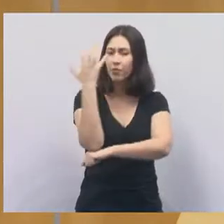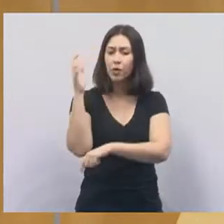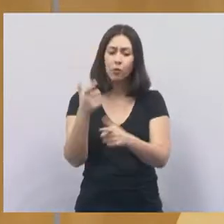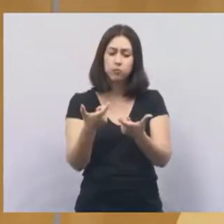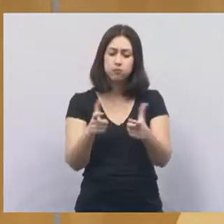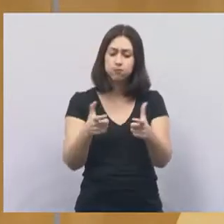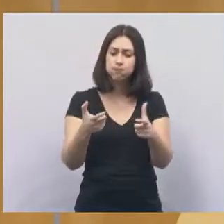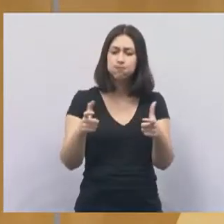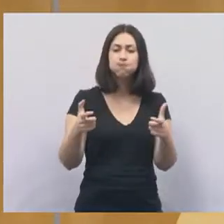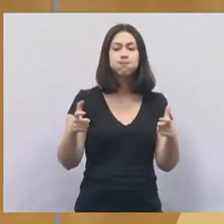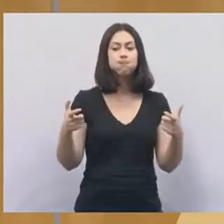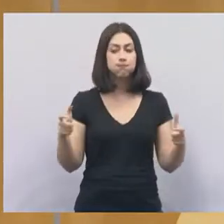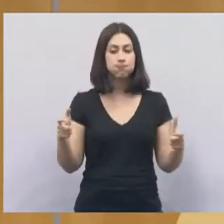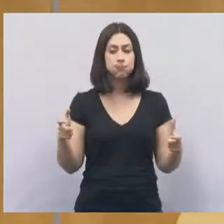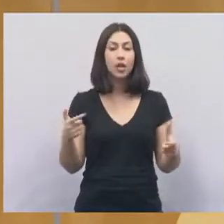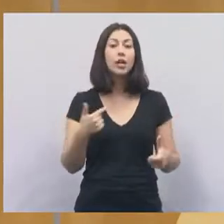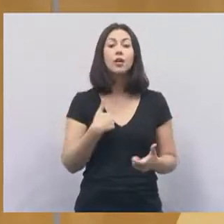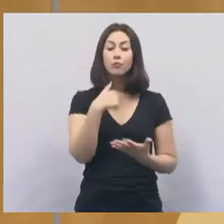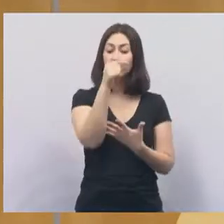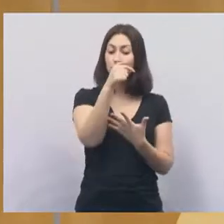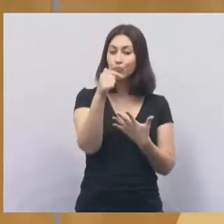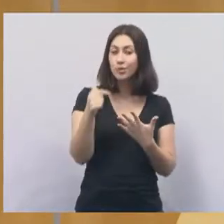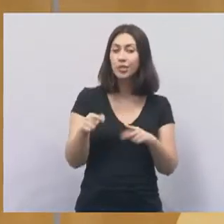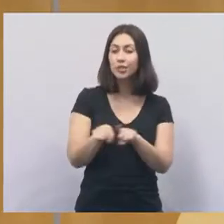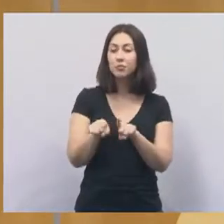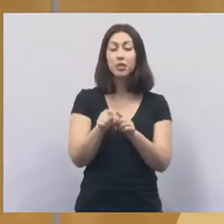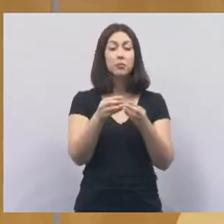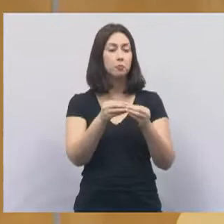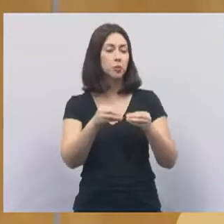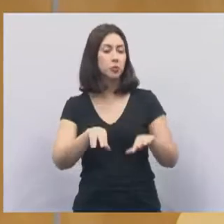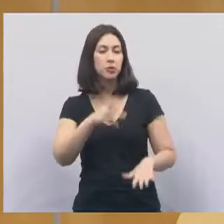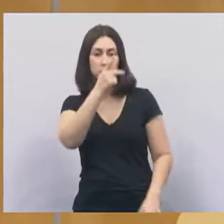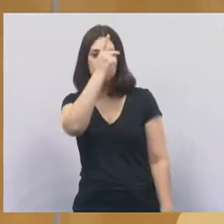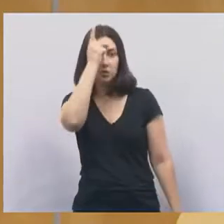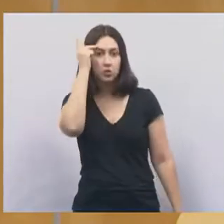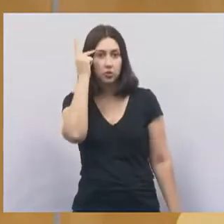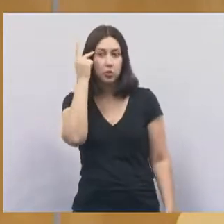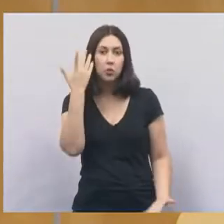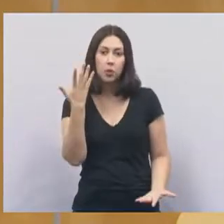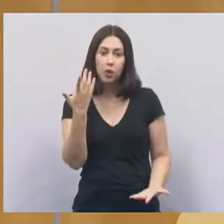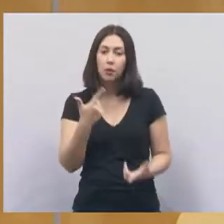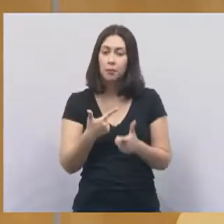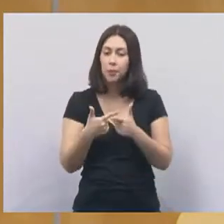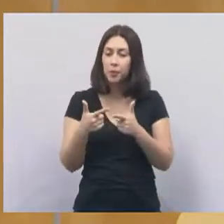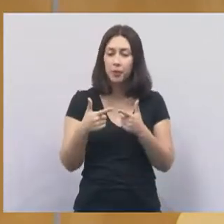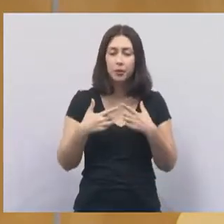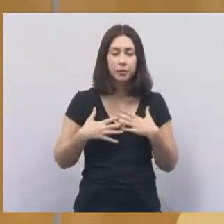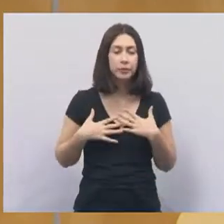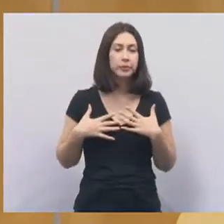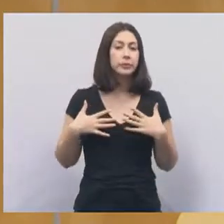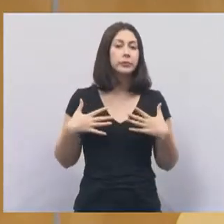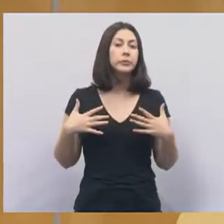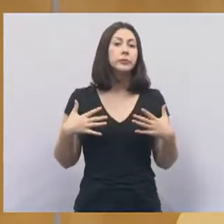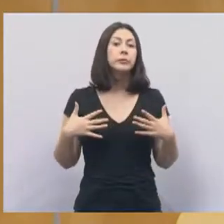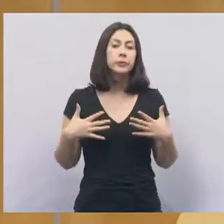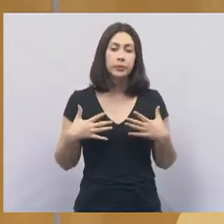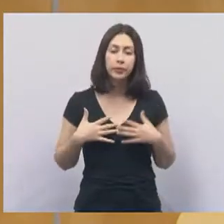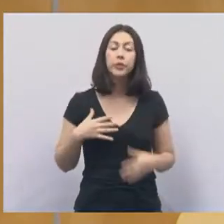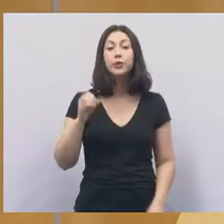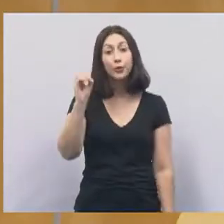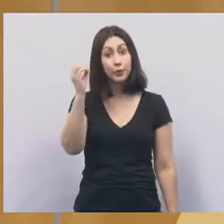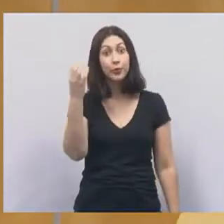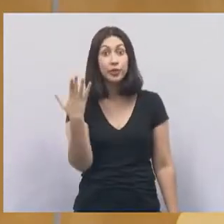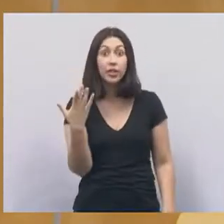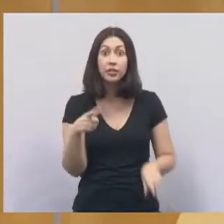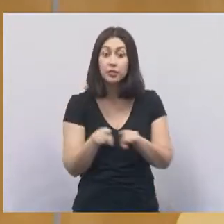eu citei aqui o prejuízo as pessoas né inclusive com problemas respiratórios E isso tem muito né Vereador Rodrigo Salomão